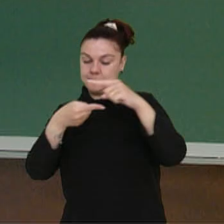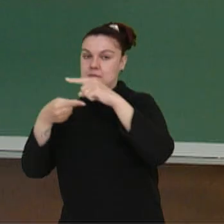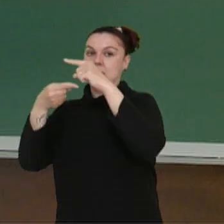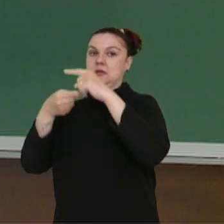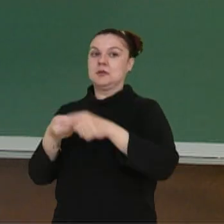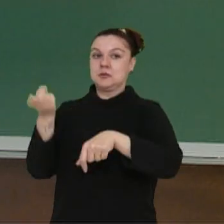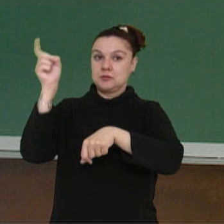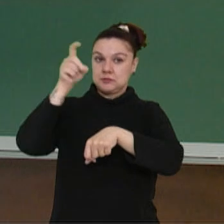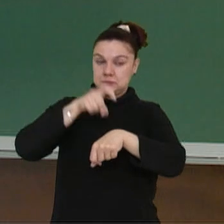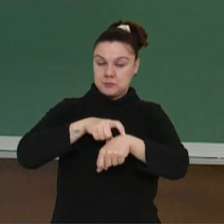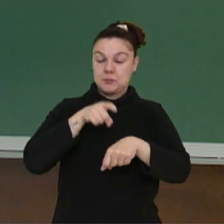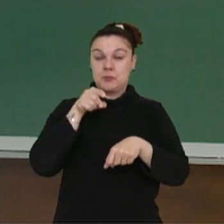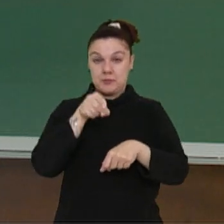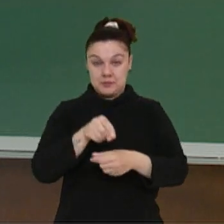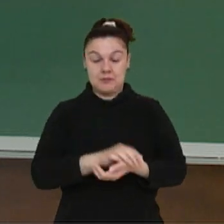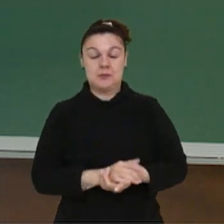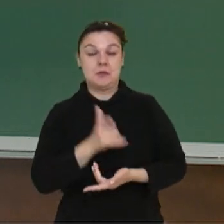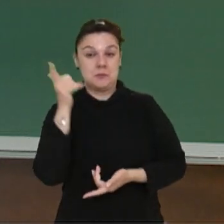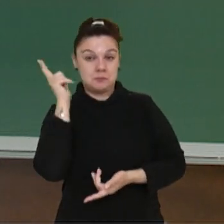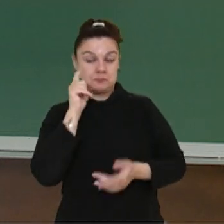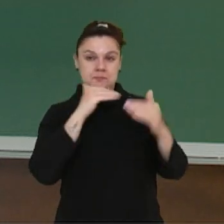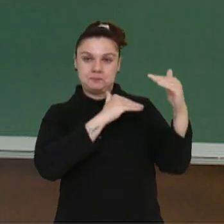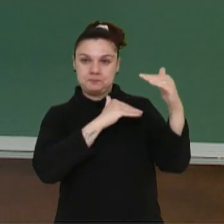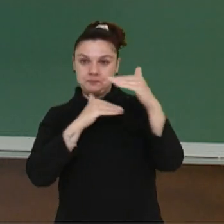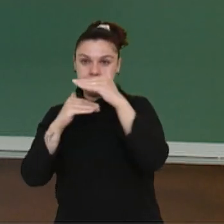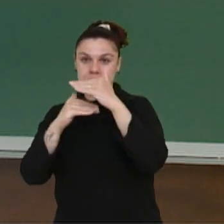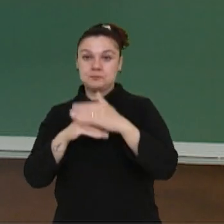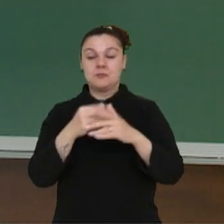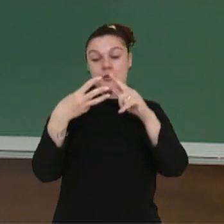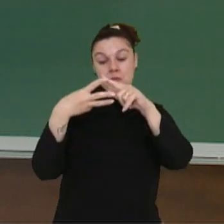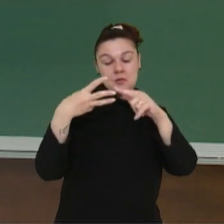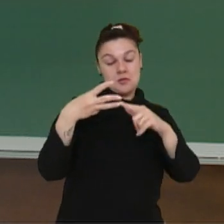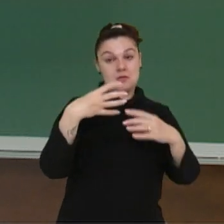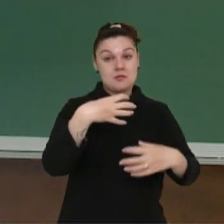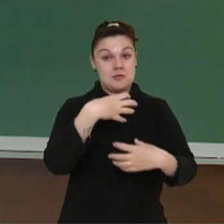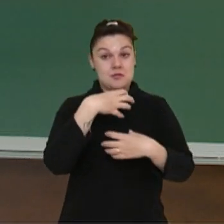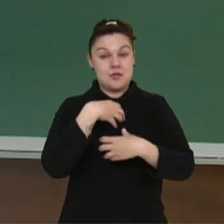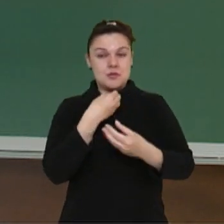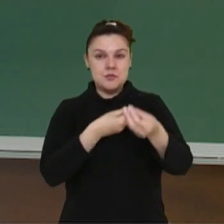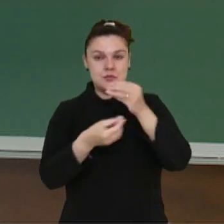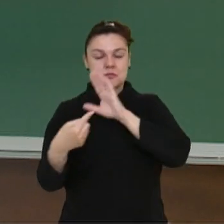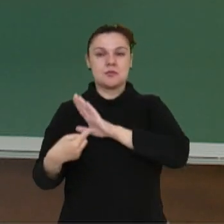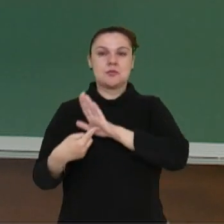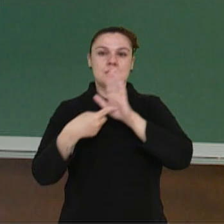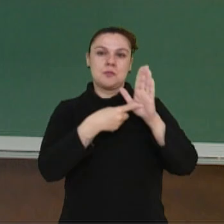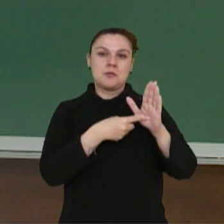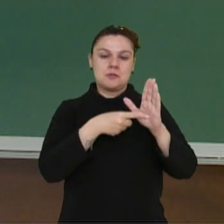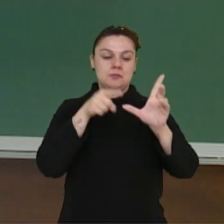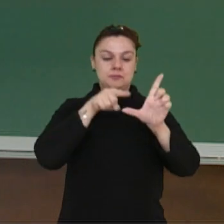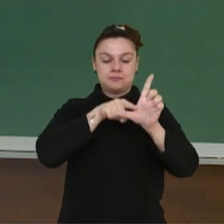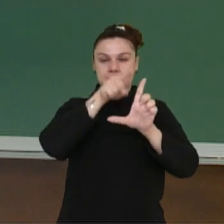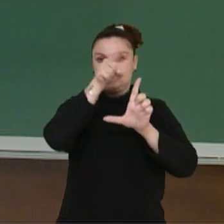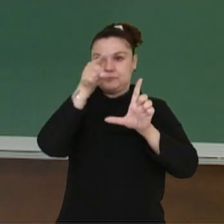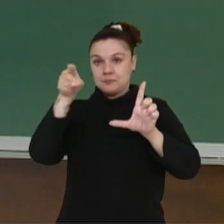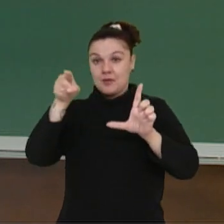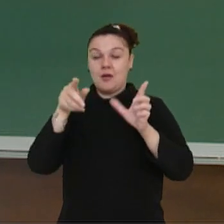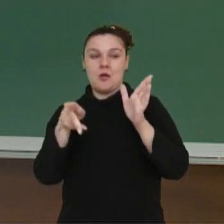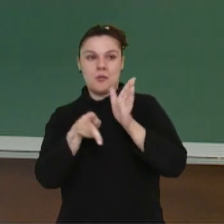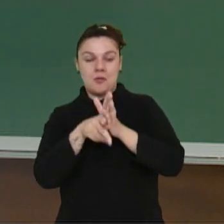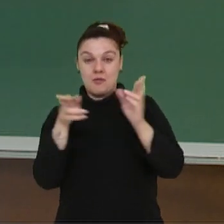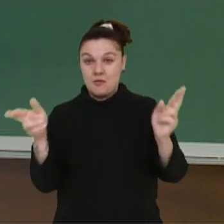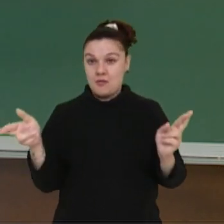a partir desse ponto aqui, alcanço o equilíbrio. Então, eu tenho três maneiras de representar graficamente a relação entre